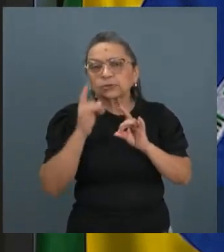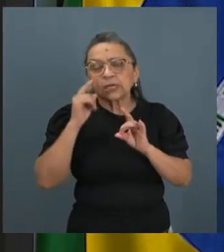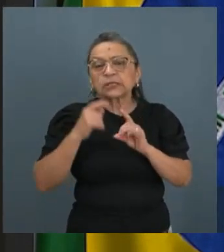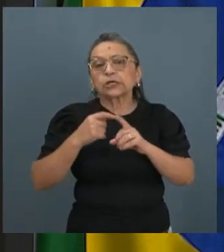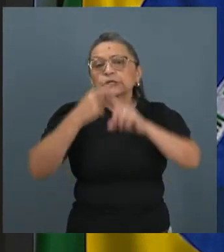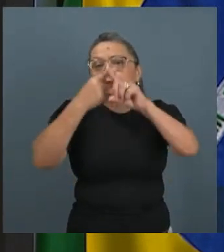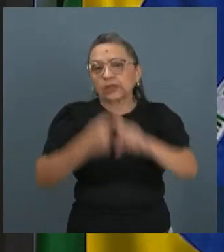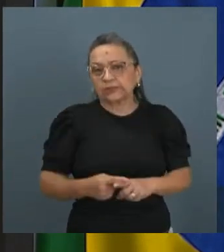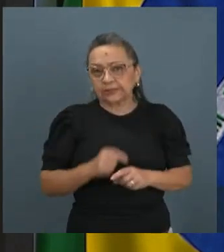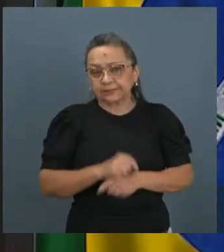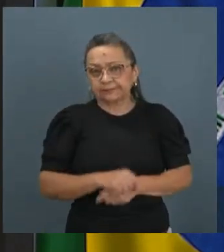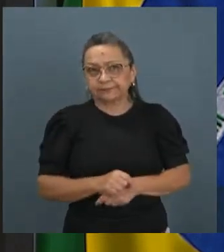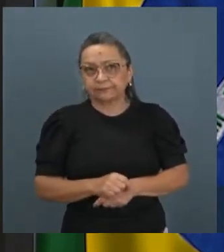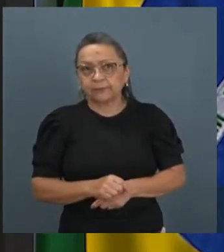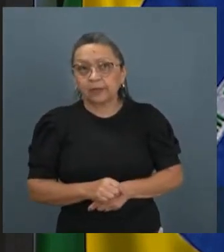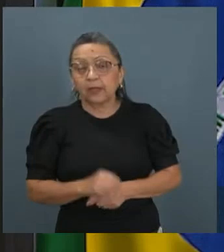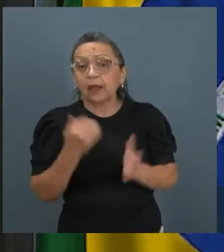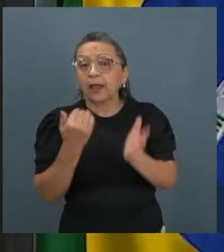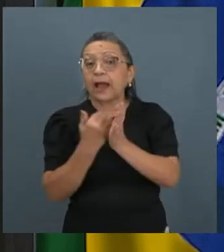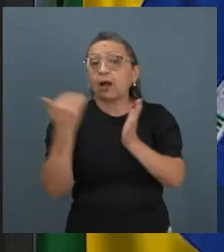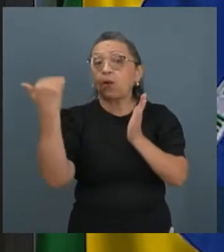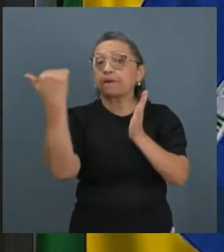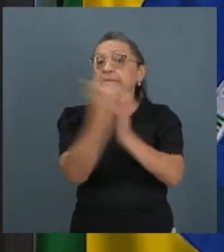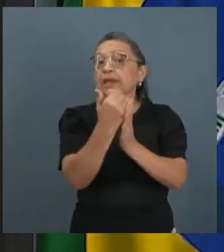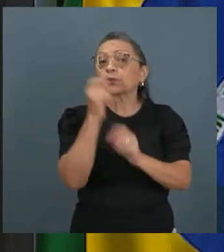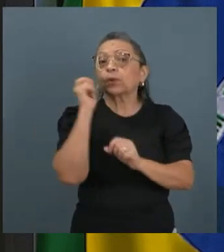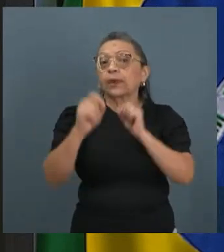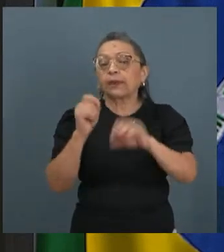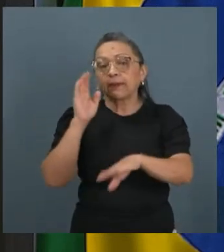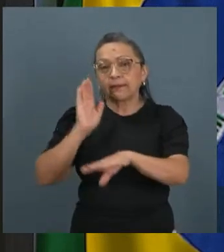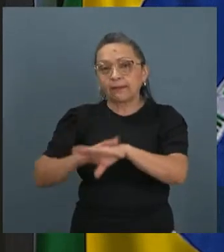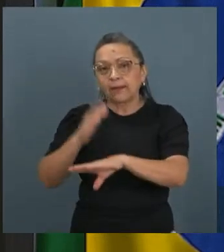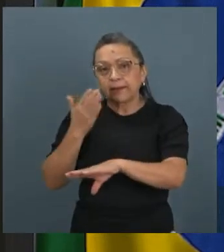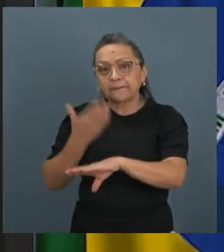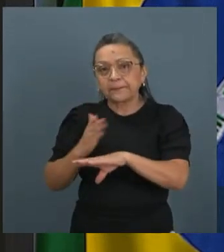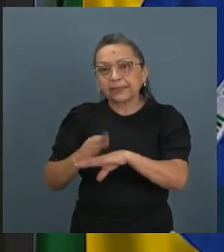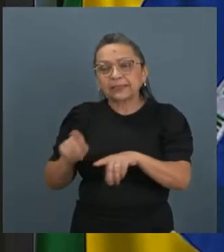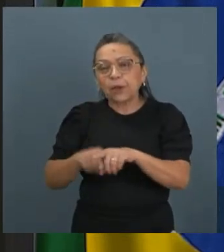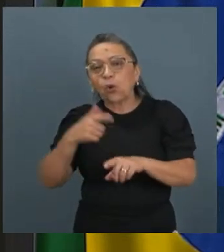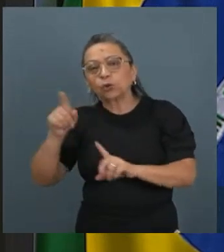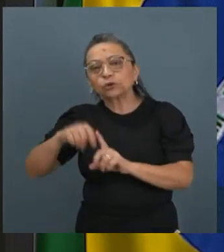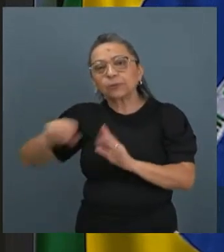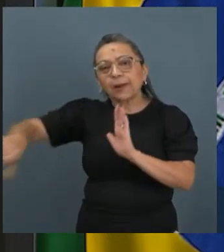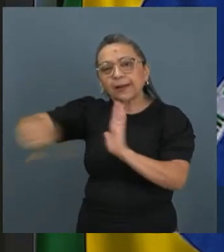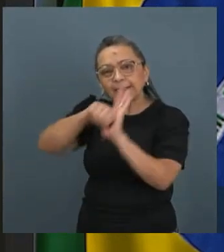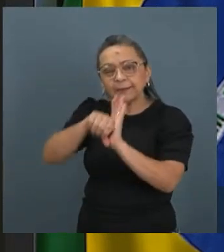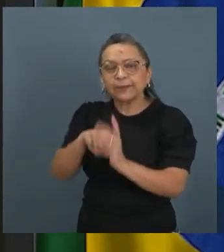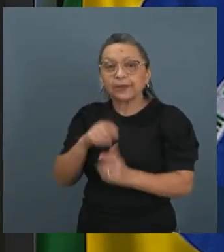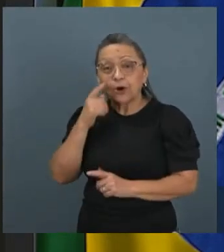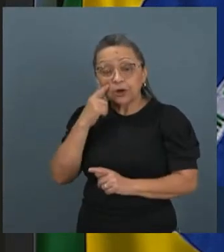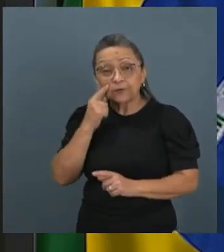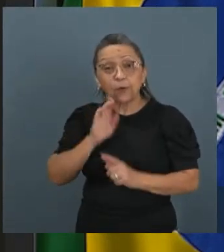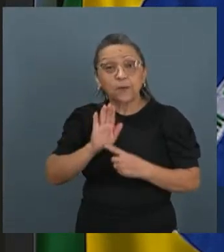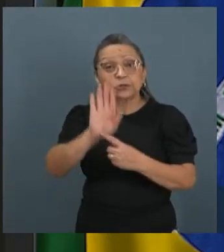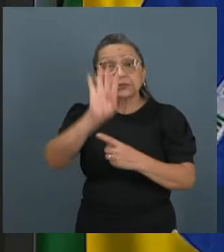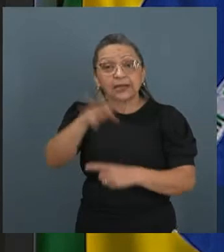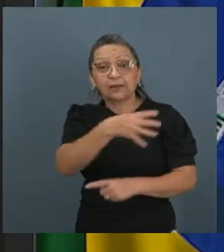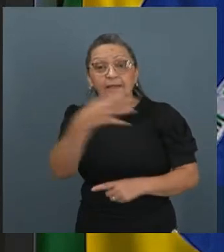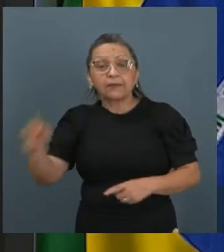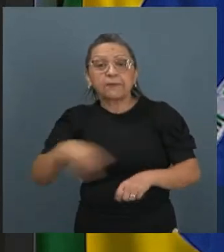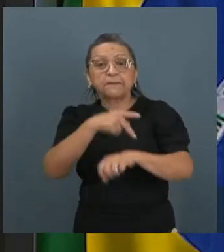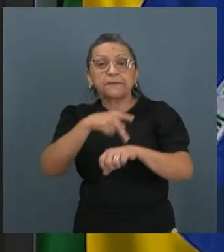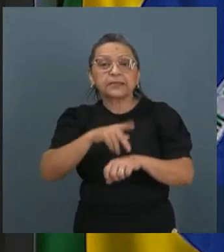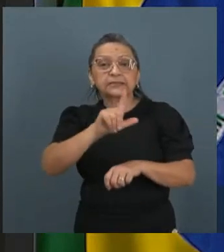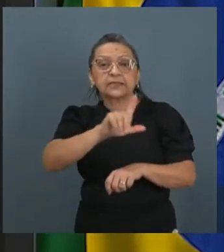liberada, legalizada. O aumento da prática de outros crimes. Eu vou aqui apresentar os gráficos de Las Vegas,